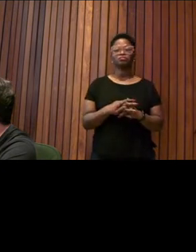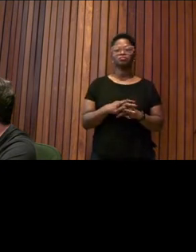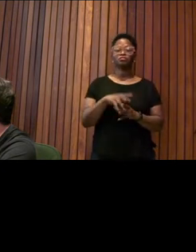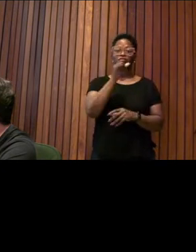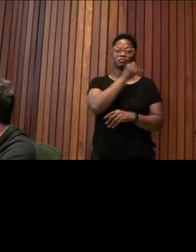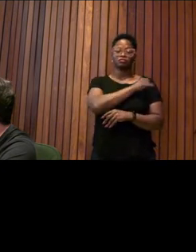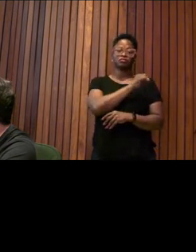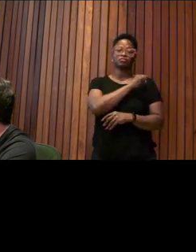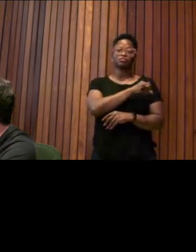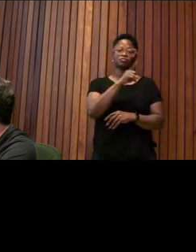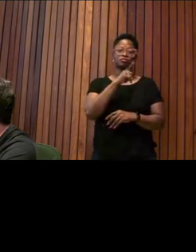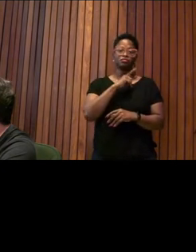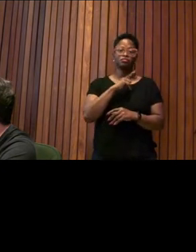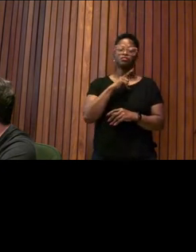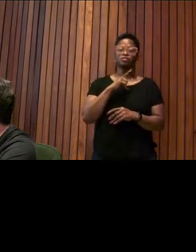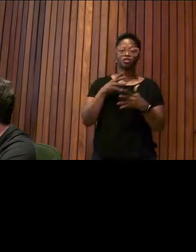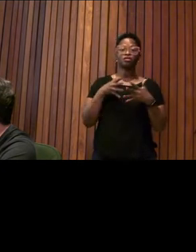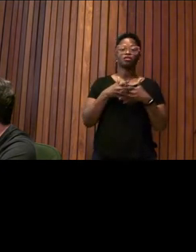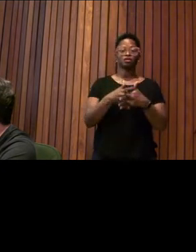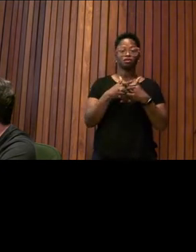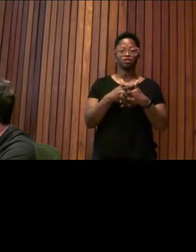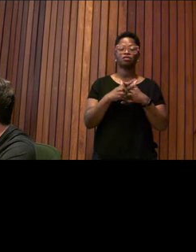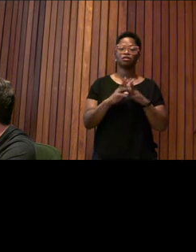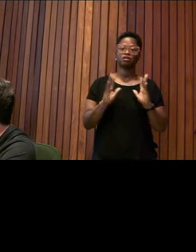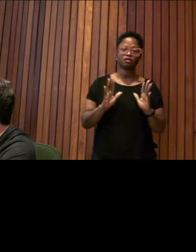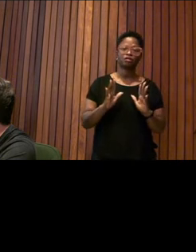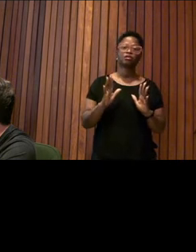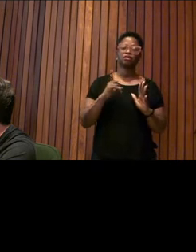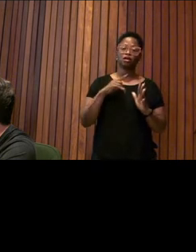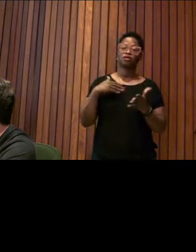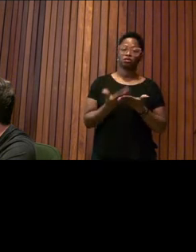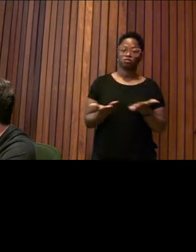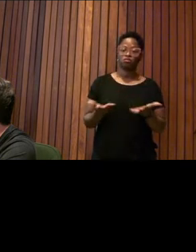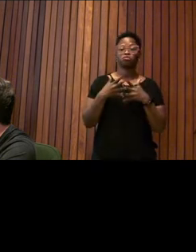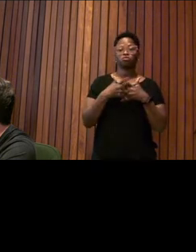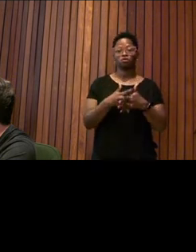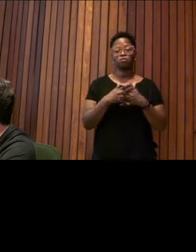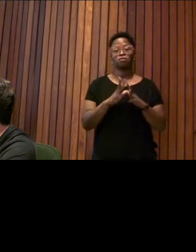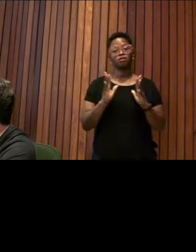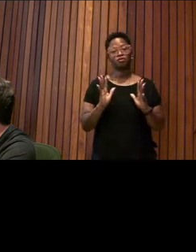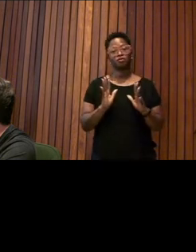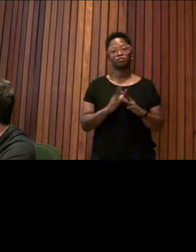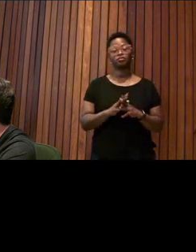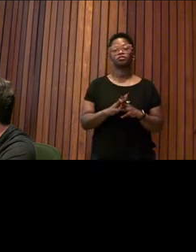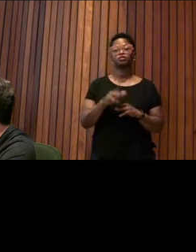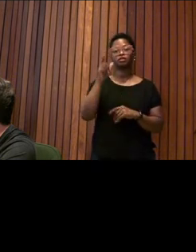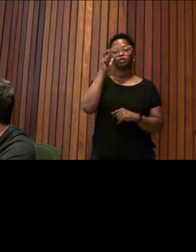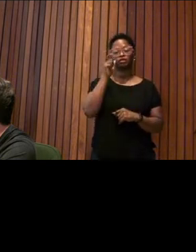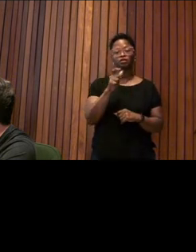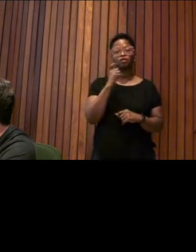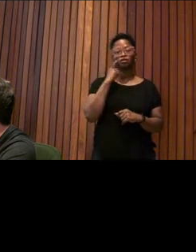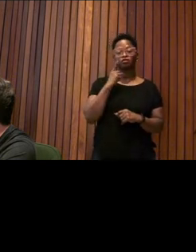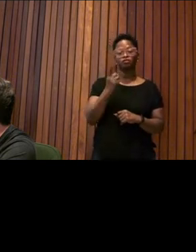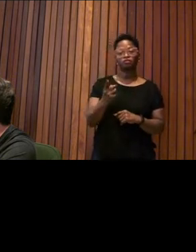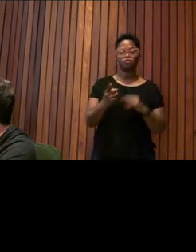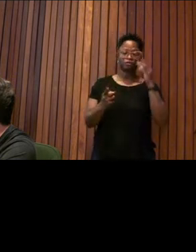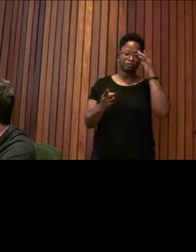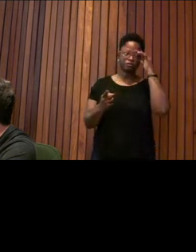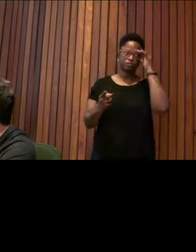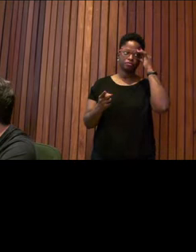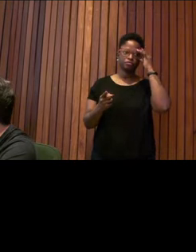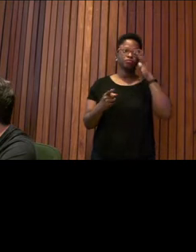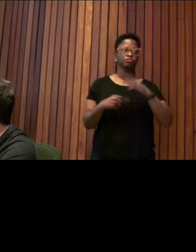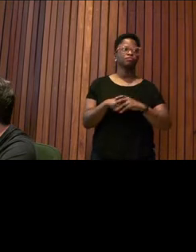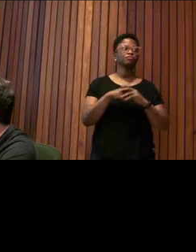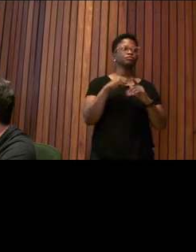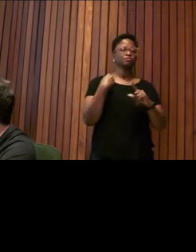naquela situação extremamente complicada, né? Enfim, ainda é complicado, mas... E foi interessante ver, assim... Isso é